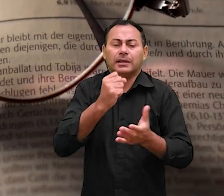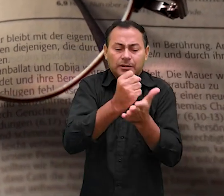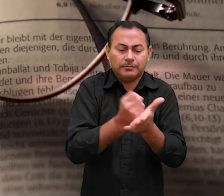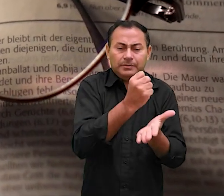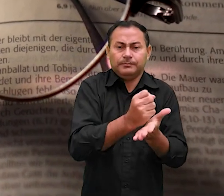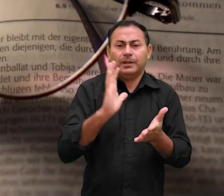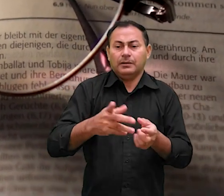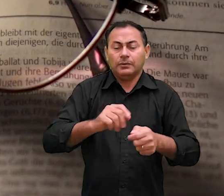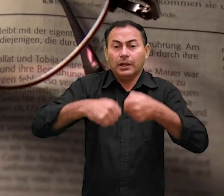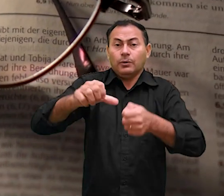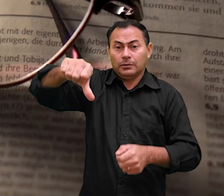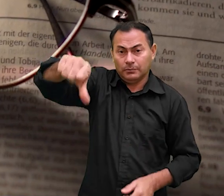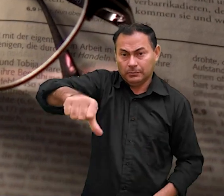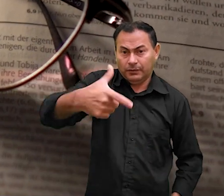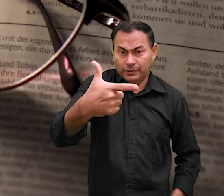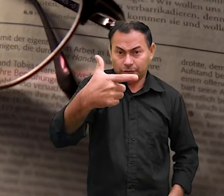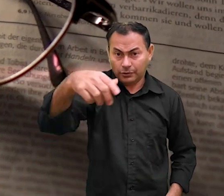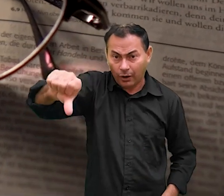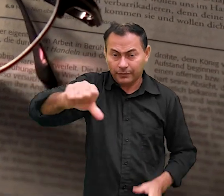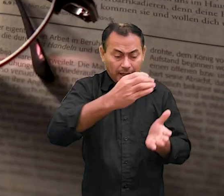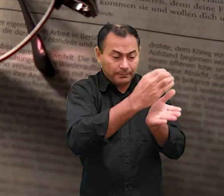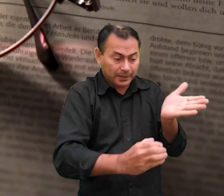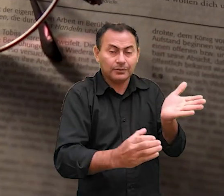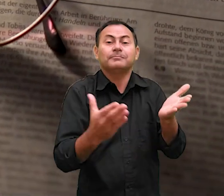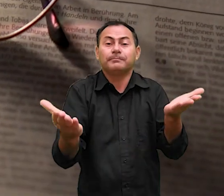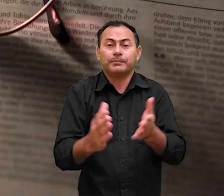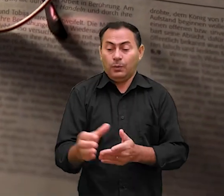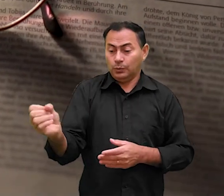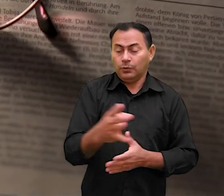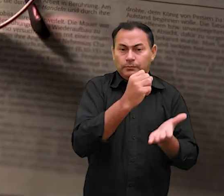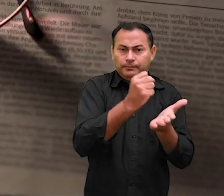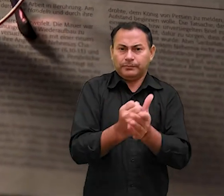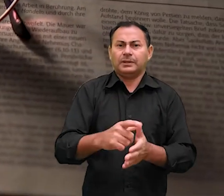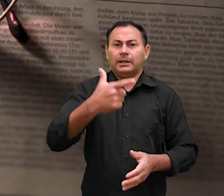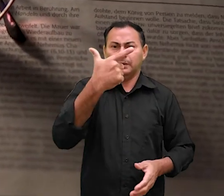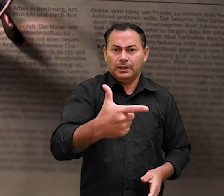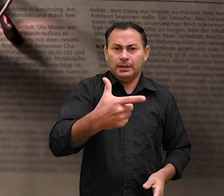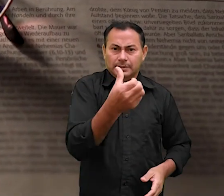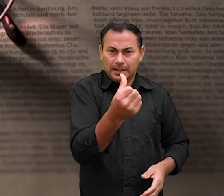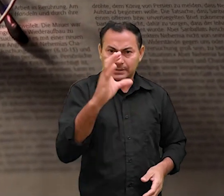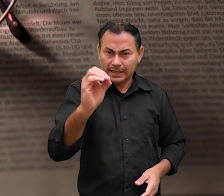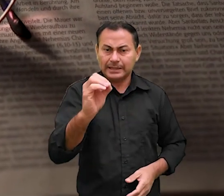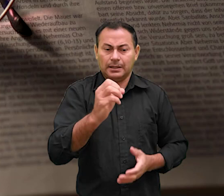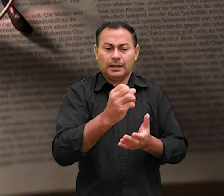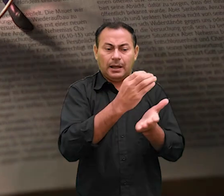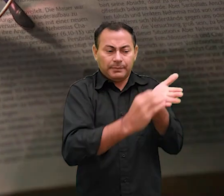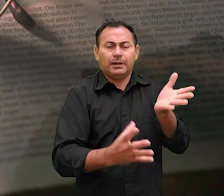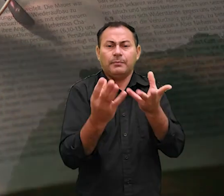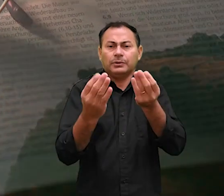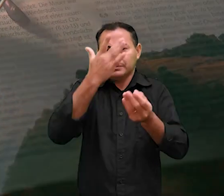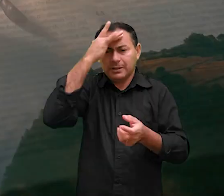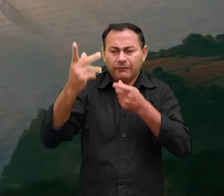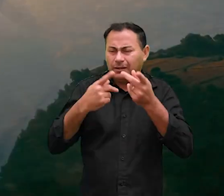Testamento, já que Ele nos deu 929 capítulos? O Novo Testamento tem 260 e ainda há muita